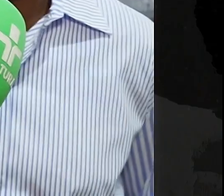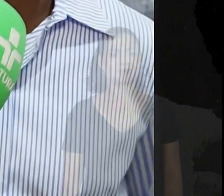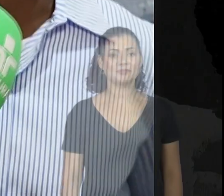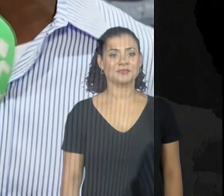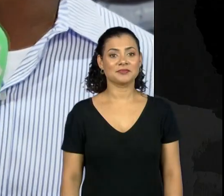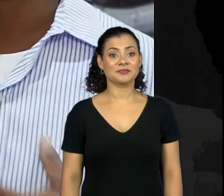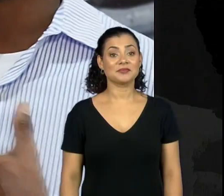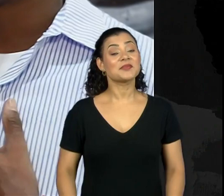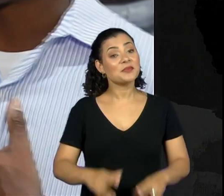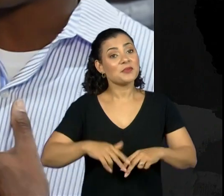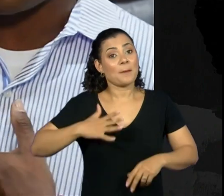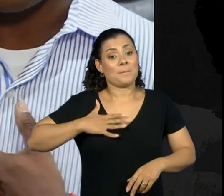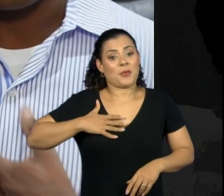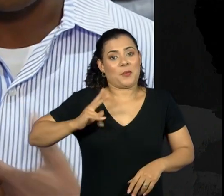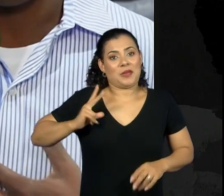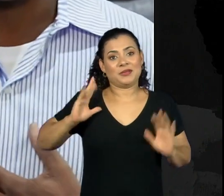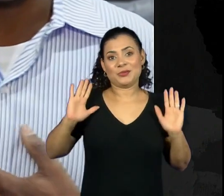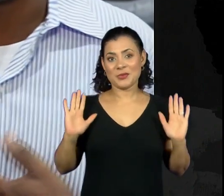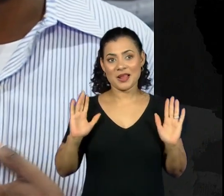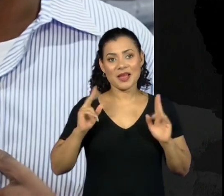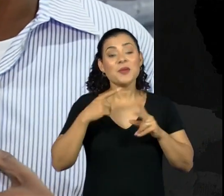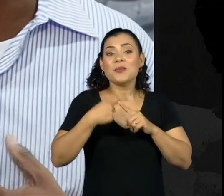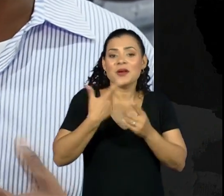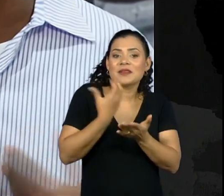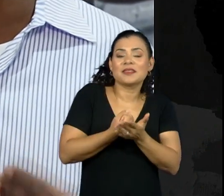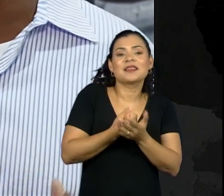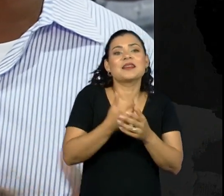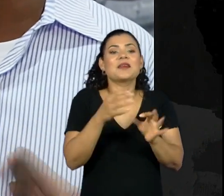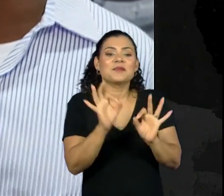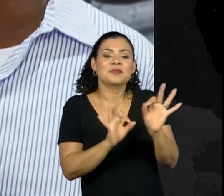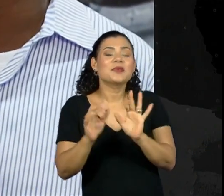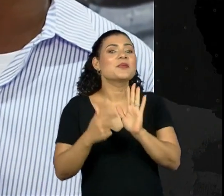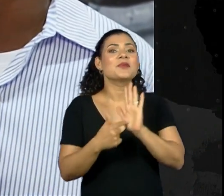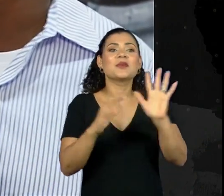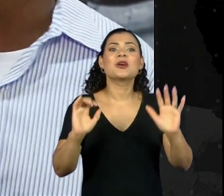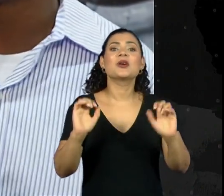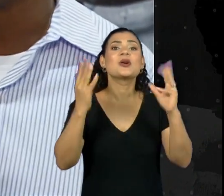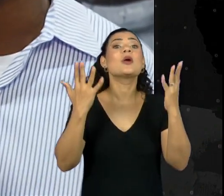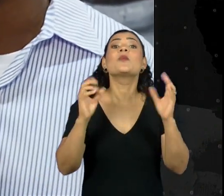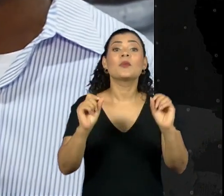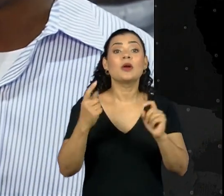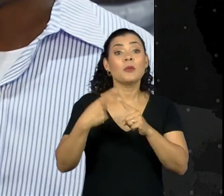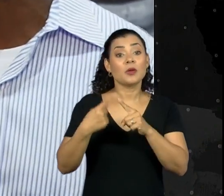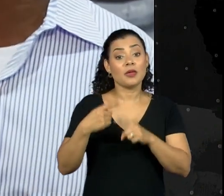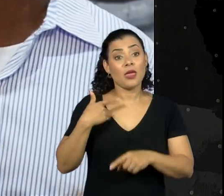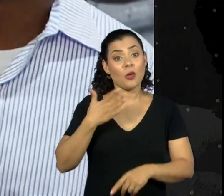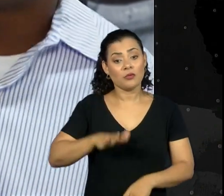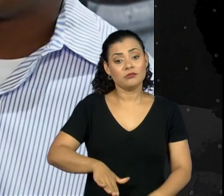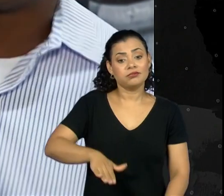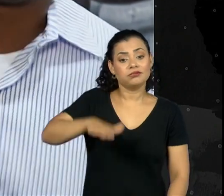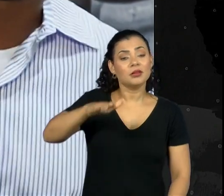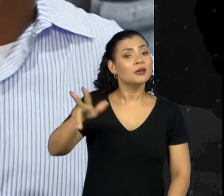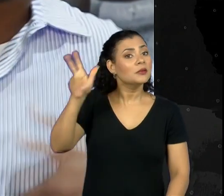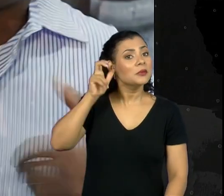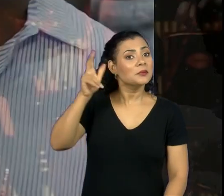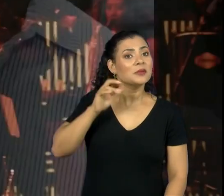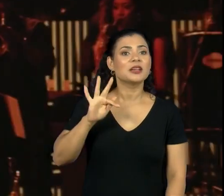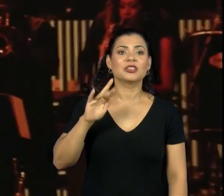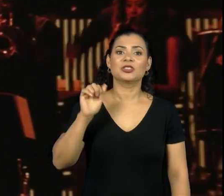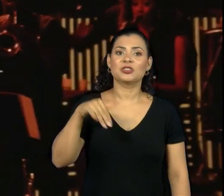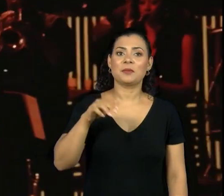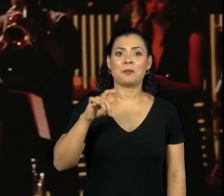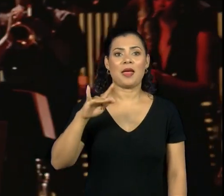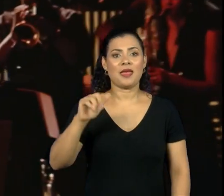E é um álbum muito pessoal, porque é um álbum onde eu canto músicas que eu cresci ouvindo. Então tem Tim Maia, tem Sandra de